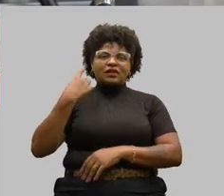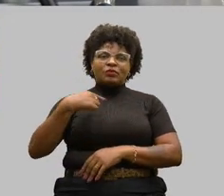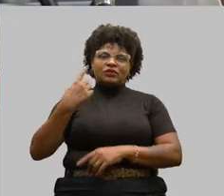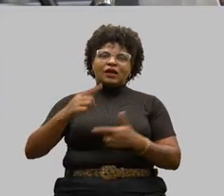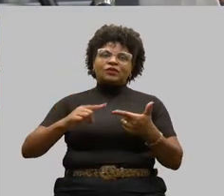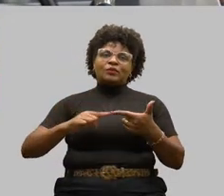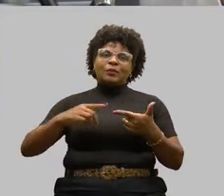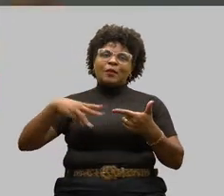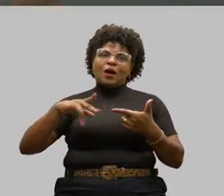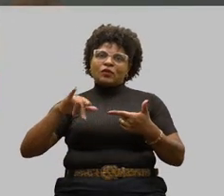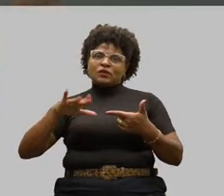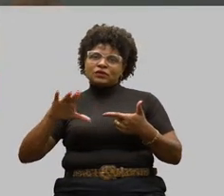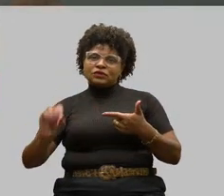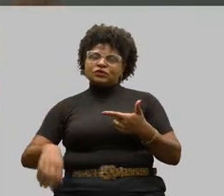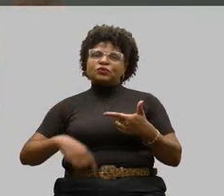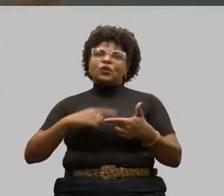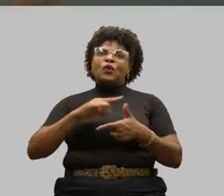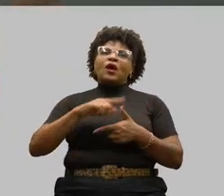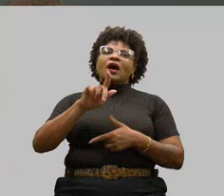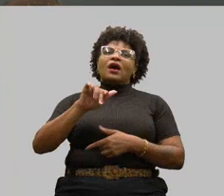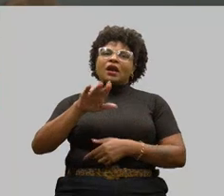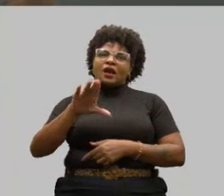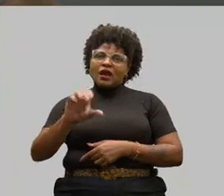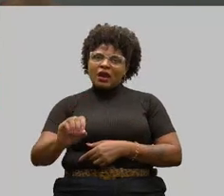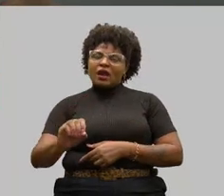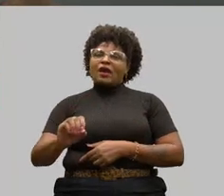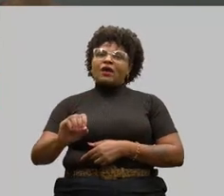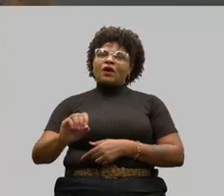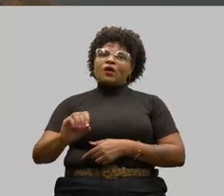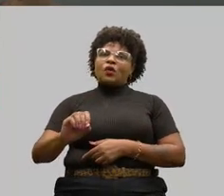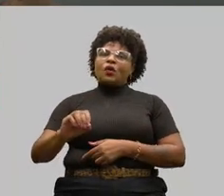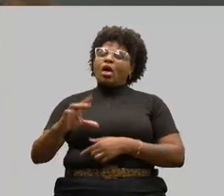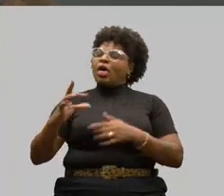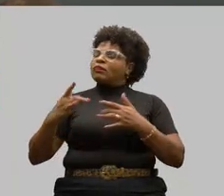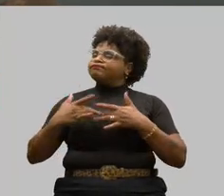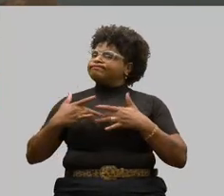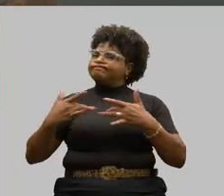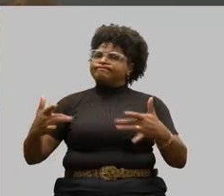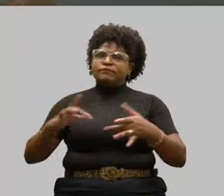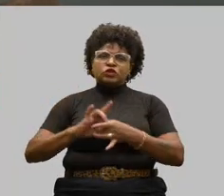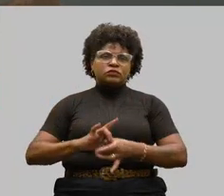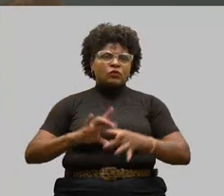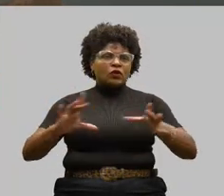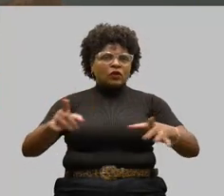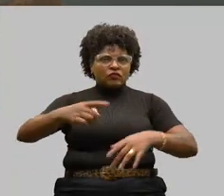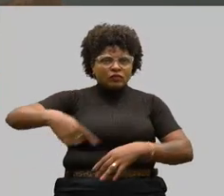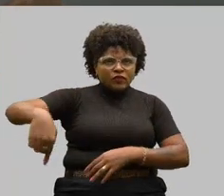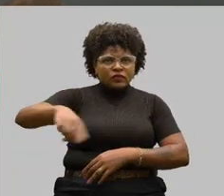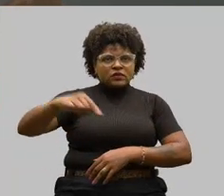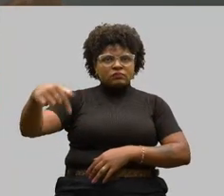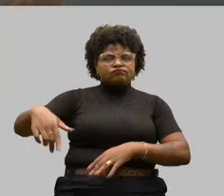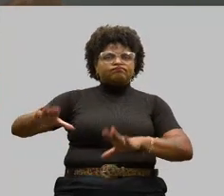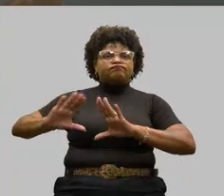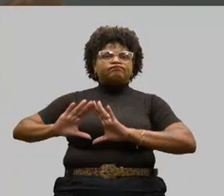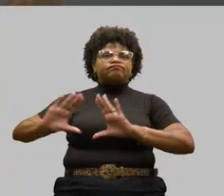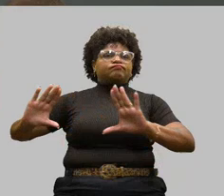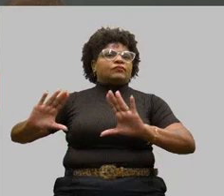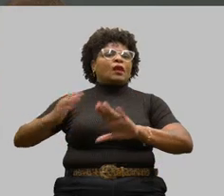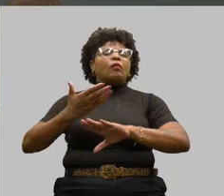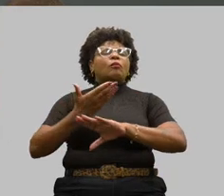me colocar humildemente à disposição dessa casa Legislativa para todos os eventos